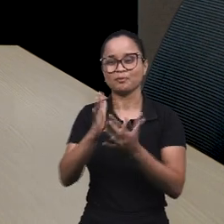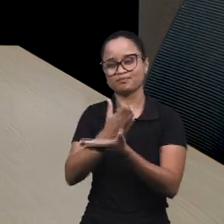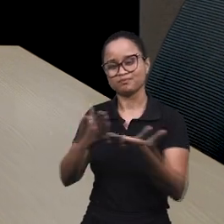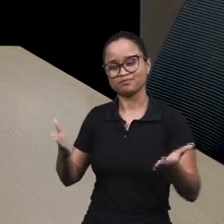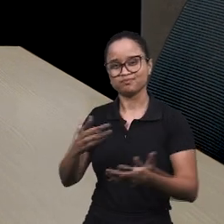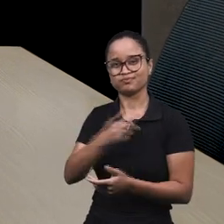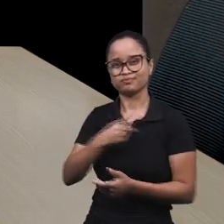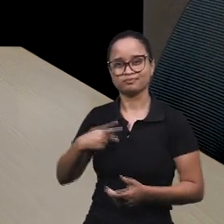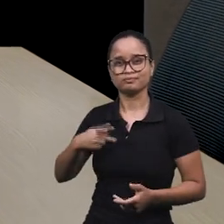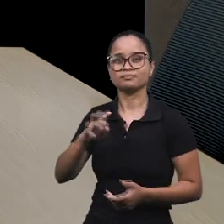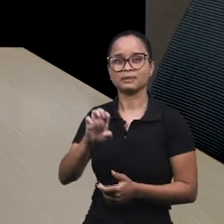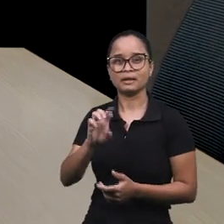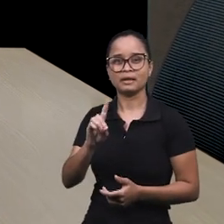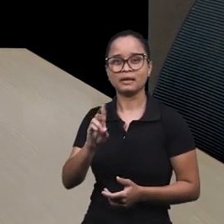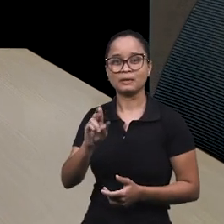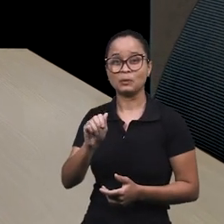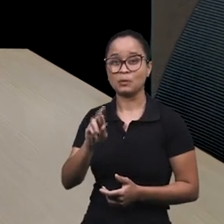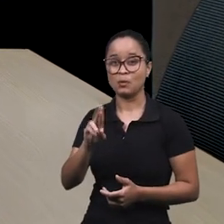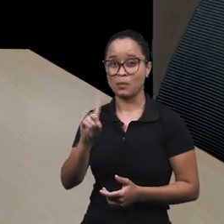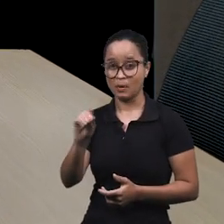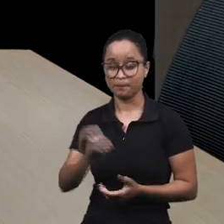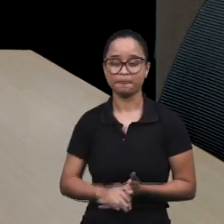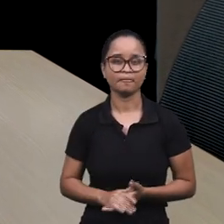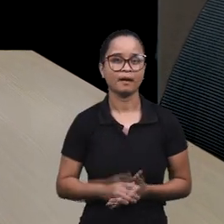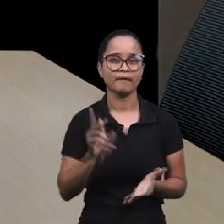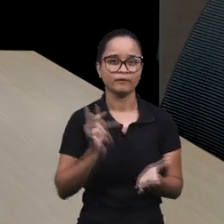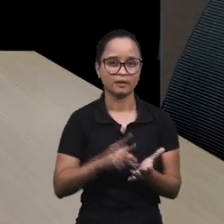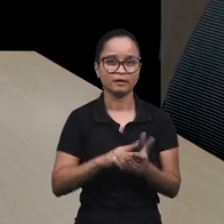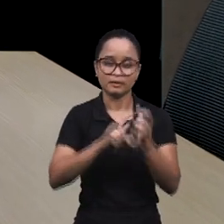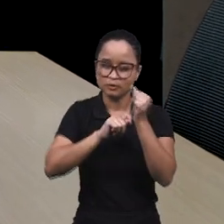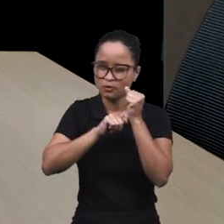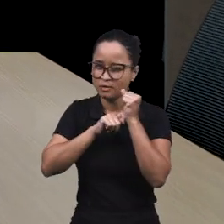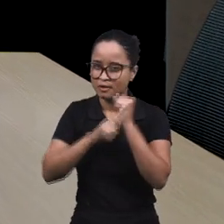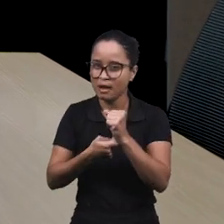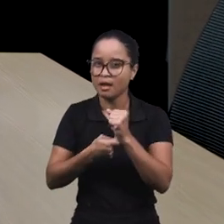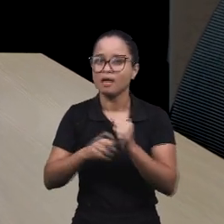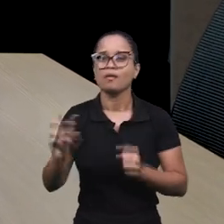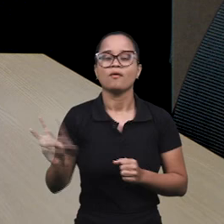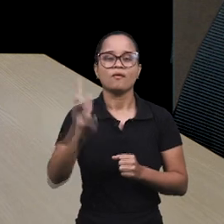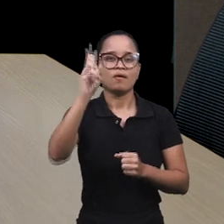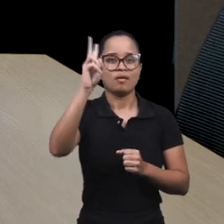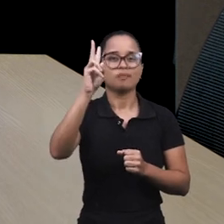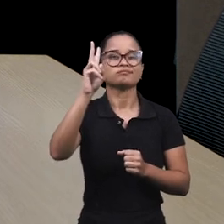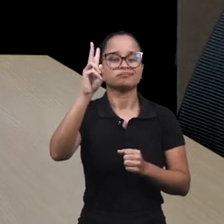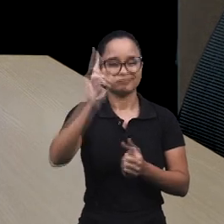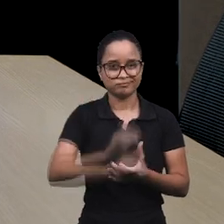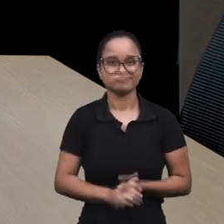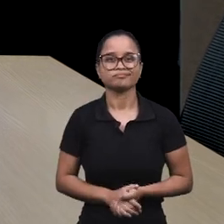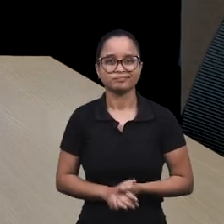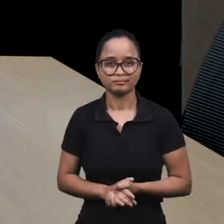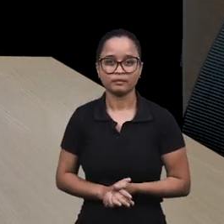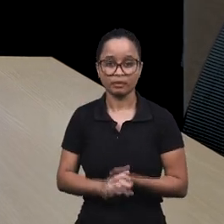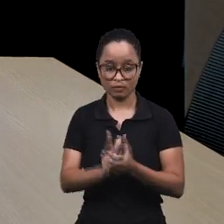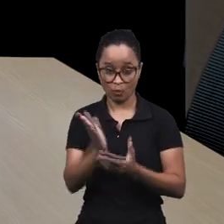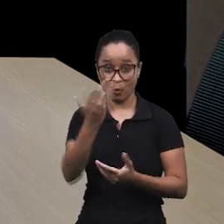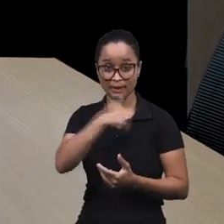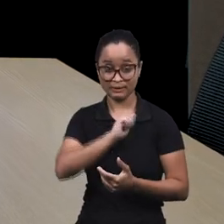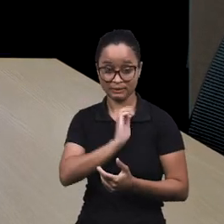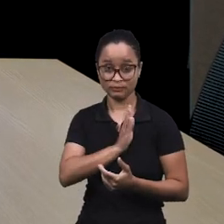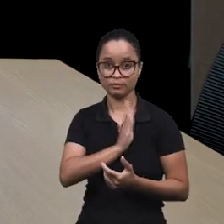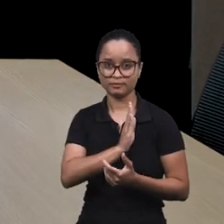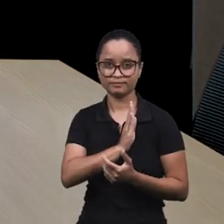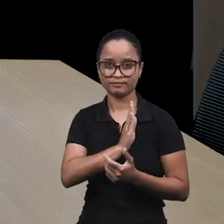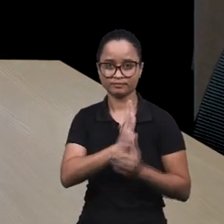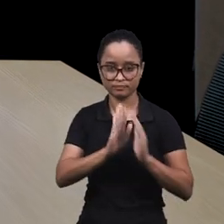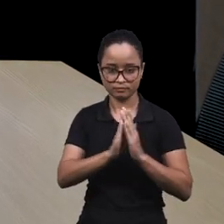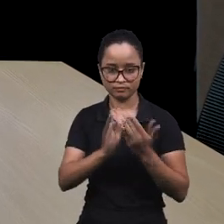pastor Eduardo. Realmente este é o segredo do entendimento do valor desse tesouro, ou seja,